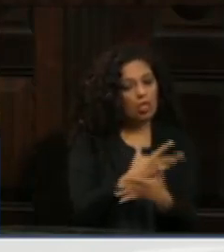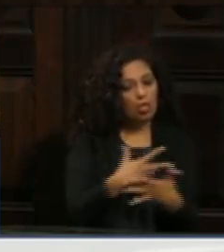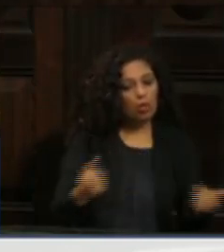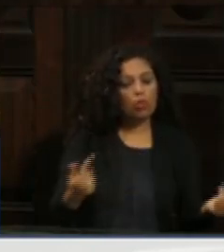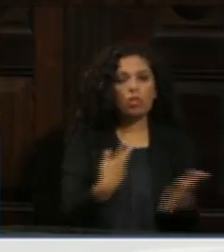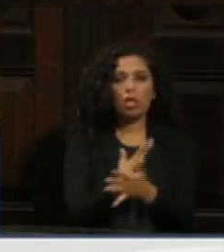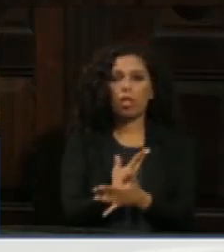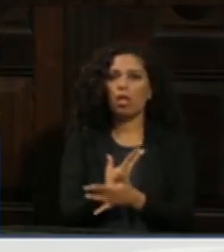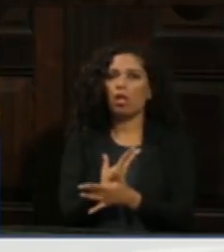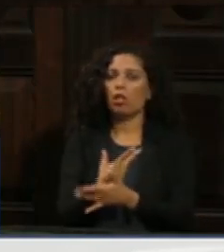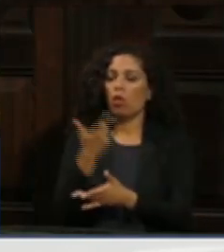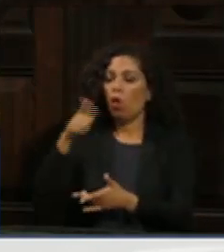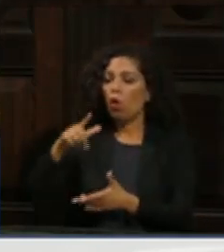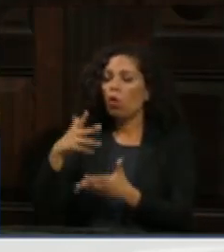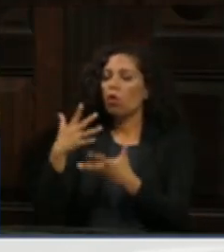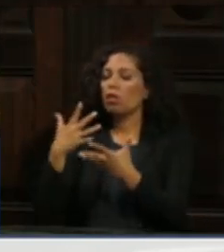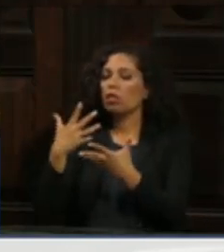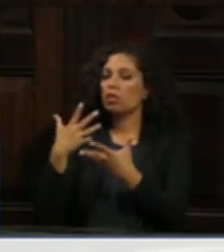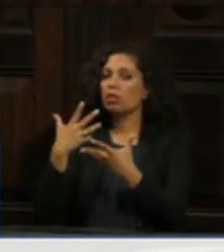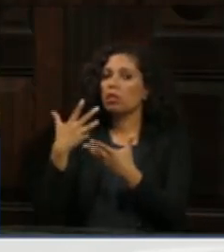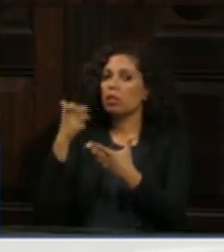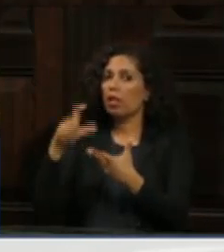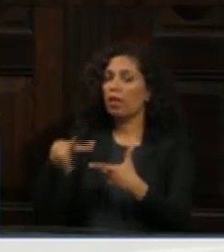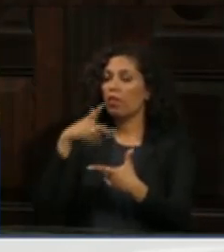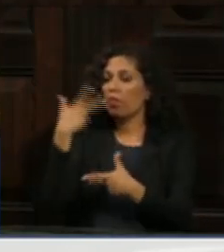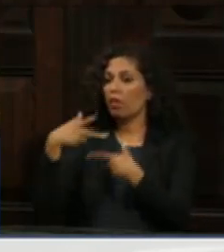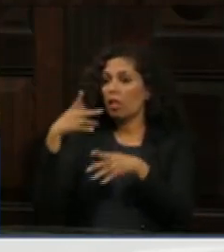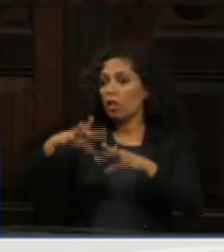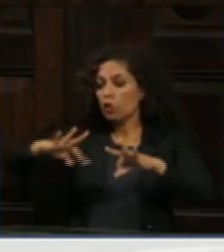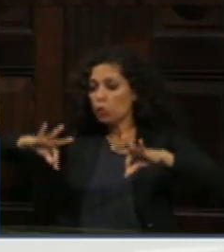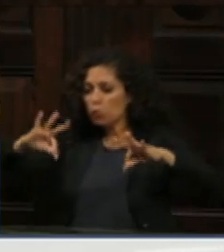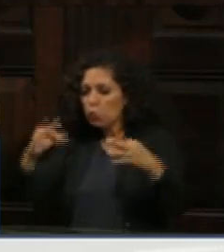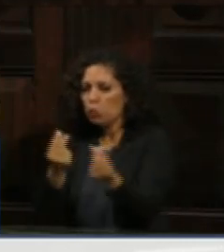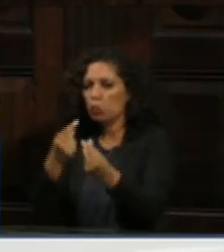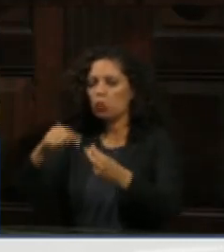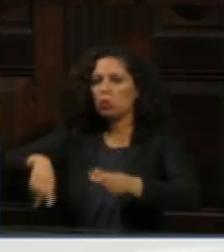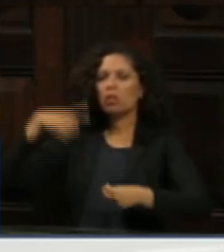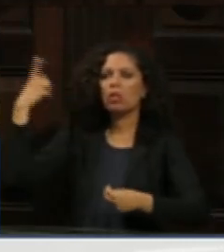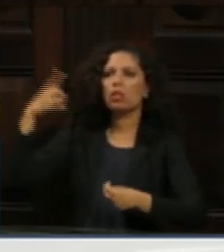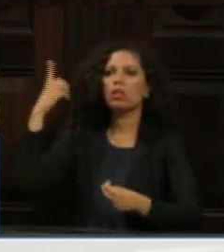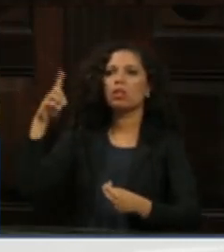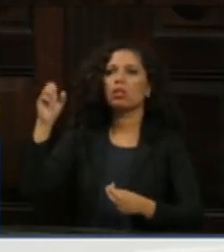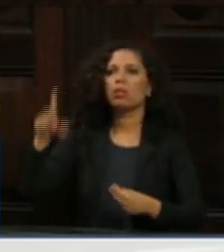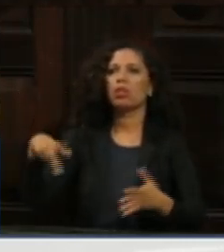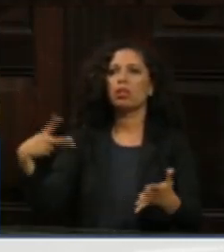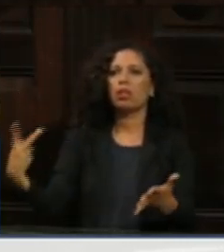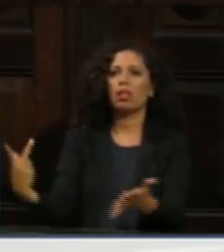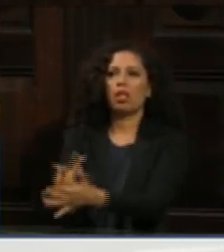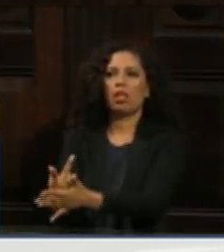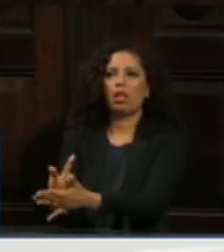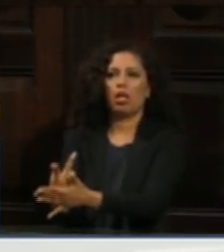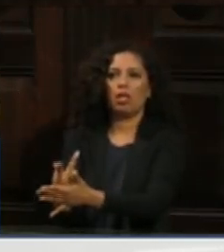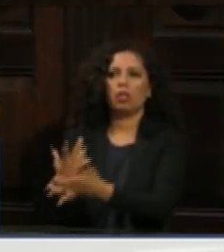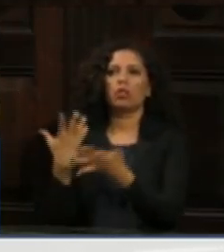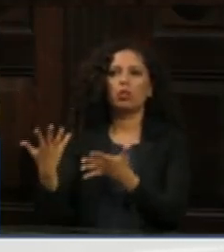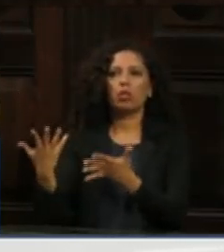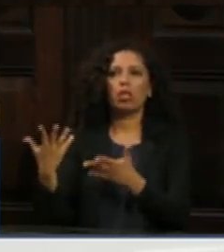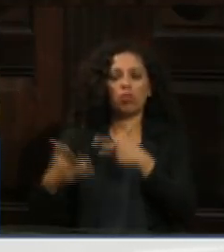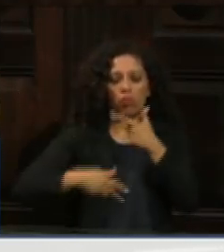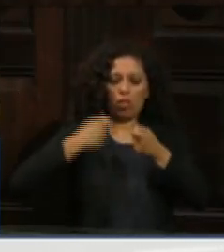o funcionamento de uma sociedade democrática. Então, doutor Giulianelli, eu quero aqui fazer esse pronunciamento, me